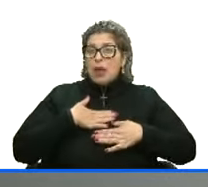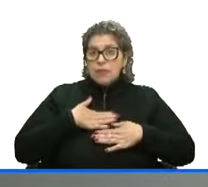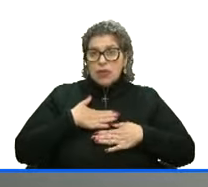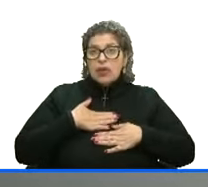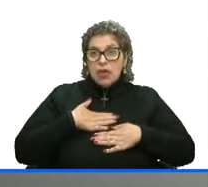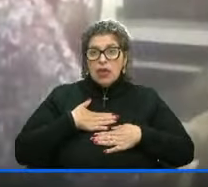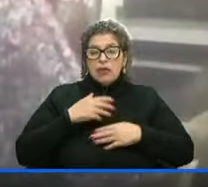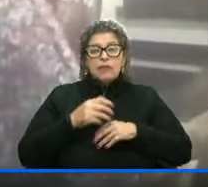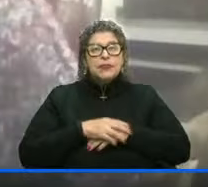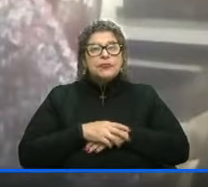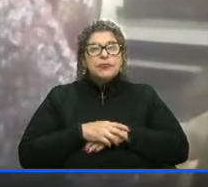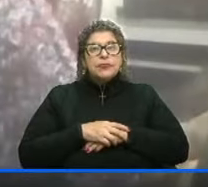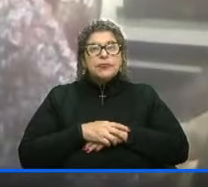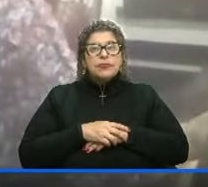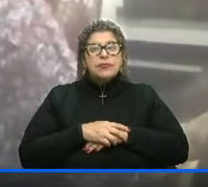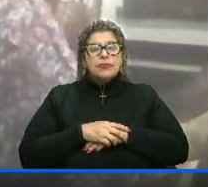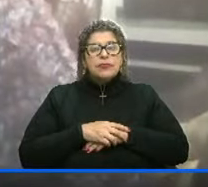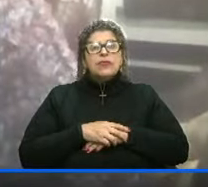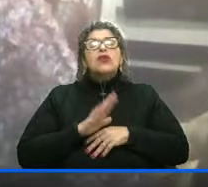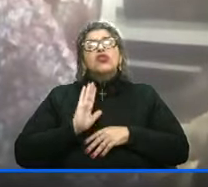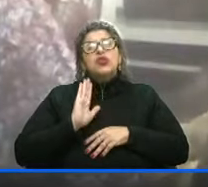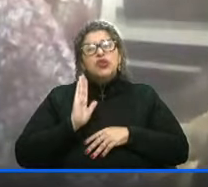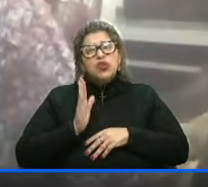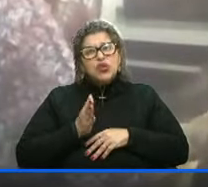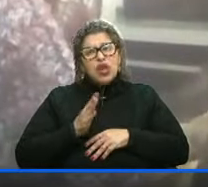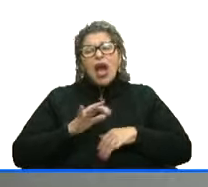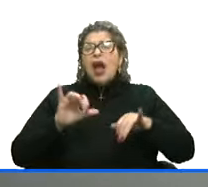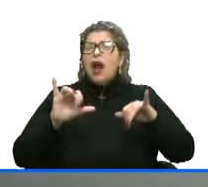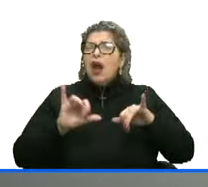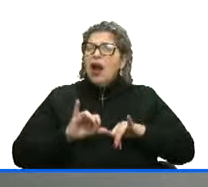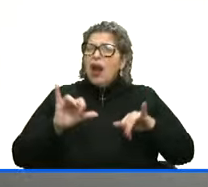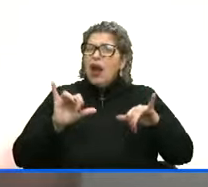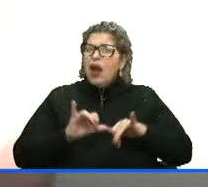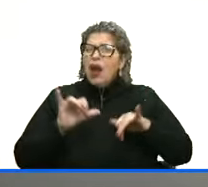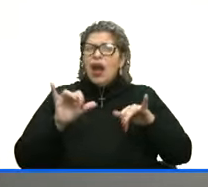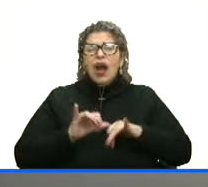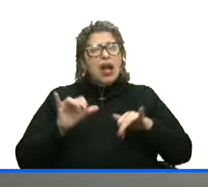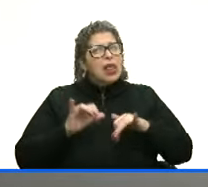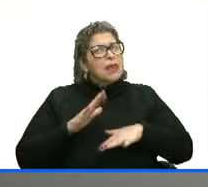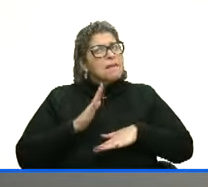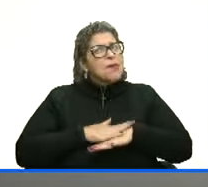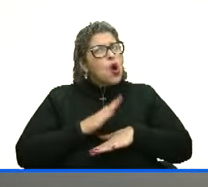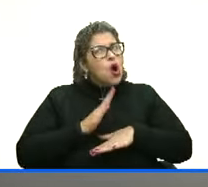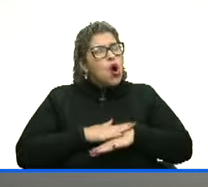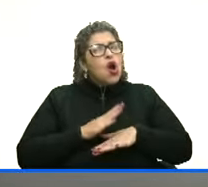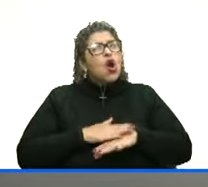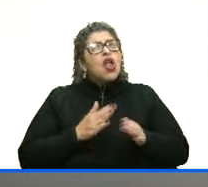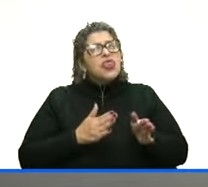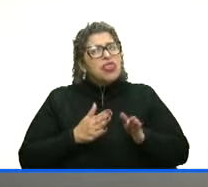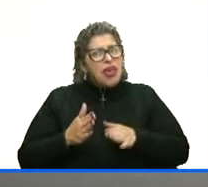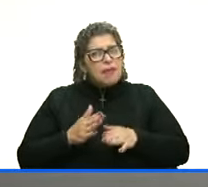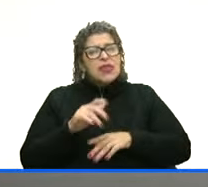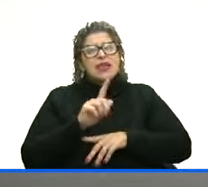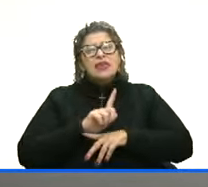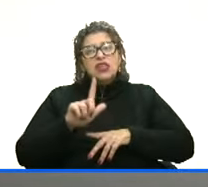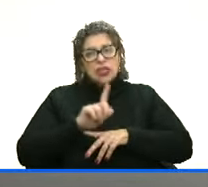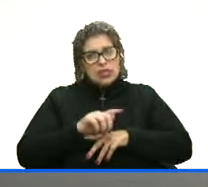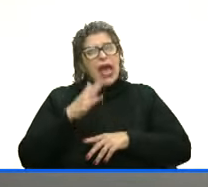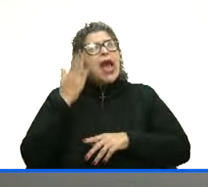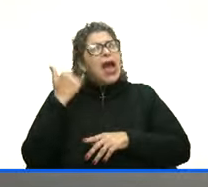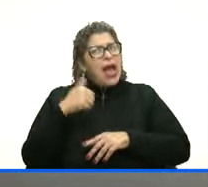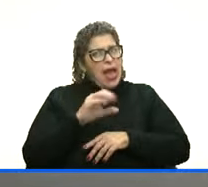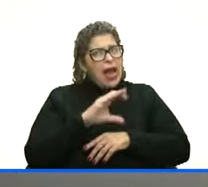coisa... Então, a gente já sofreu bastante nesse pouco tempo que tem dessa gestão, a Carol